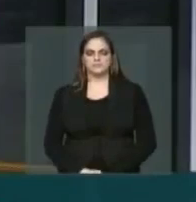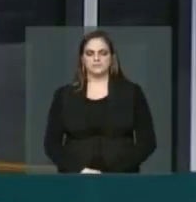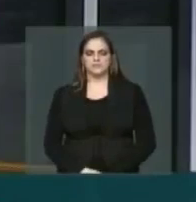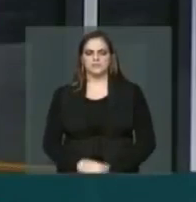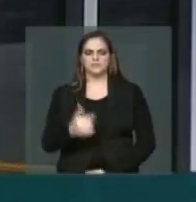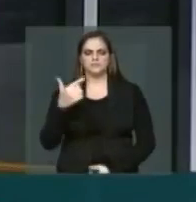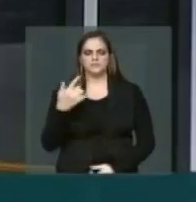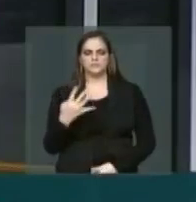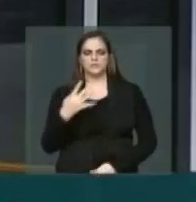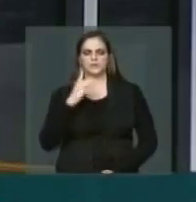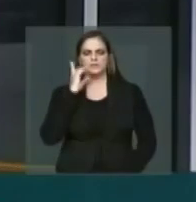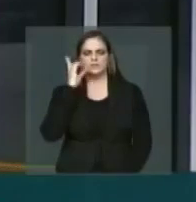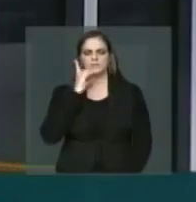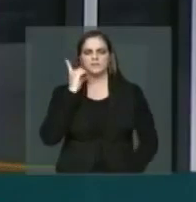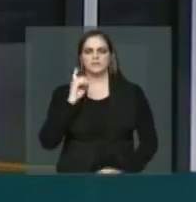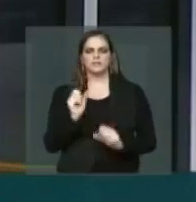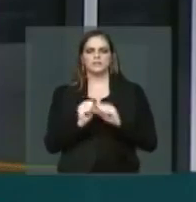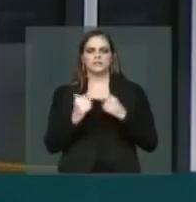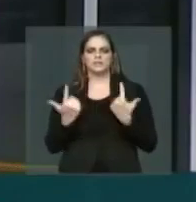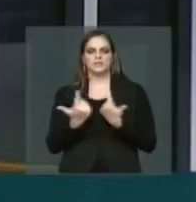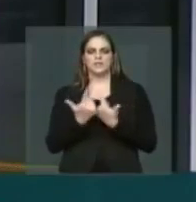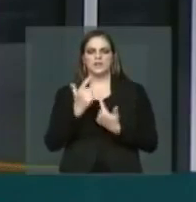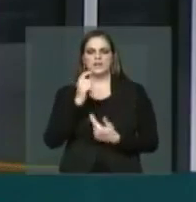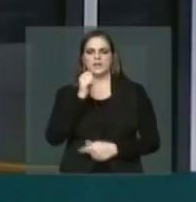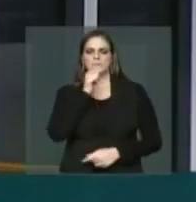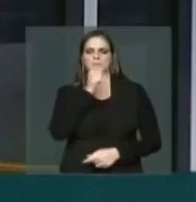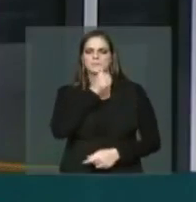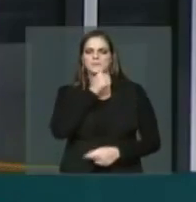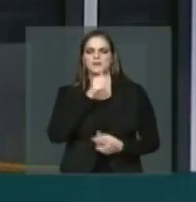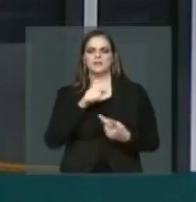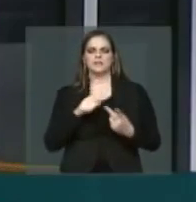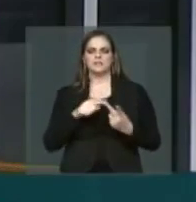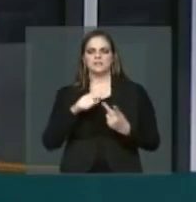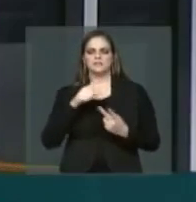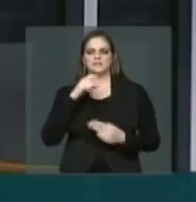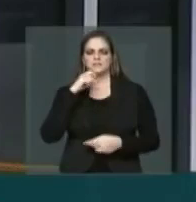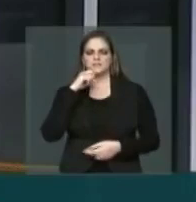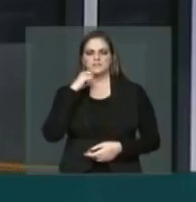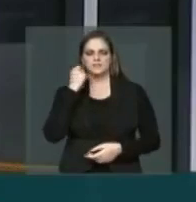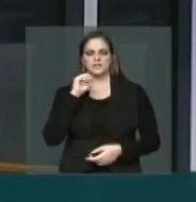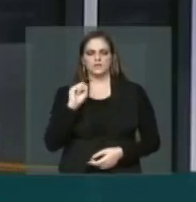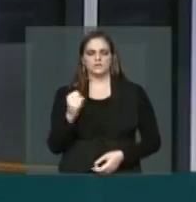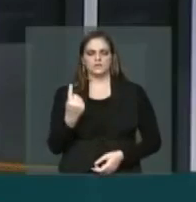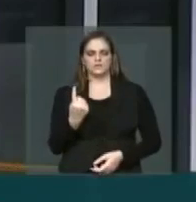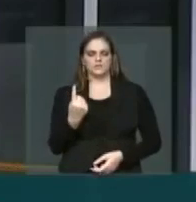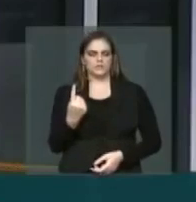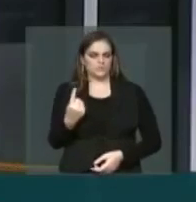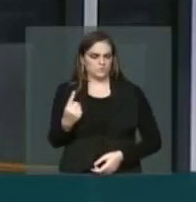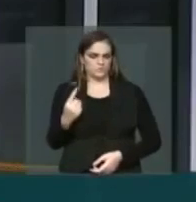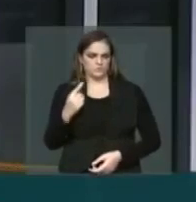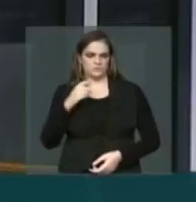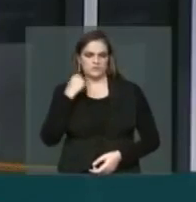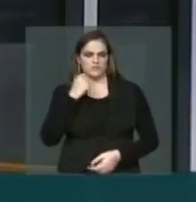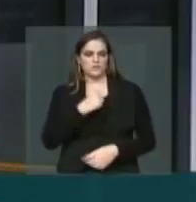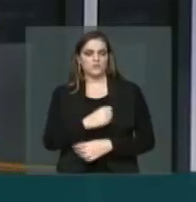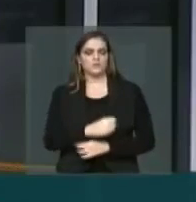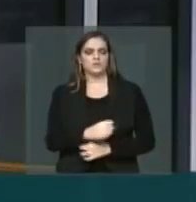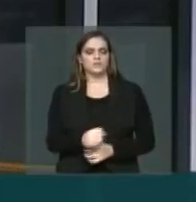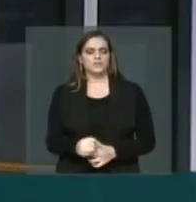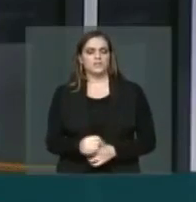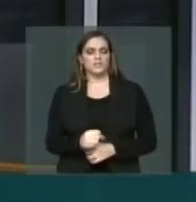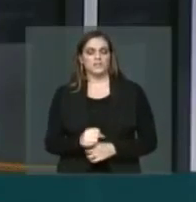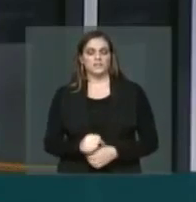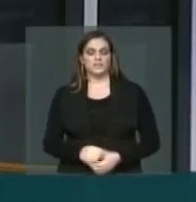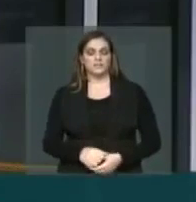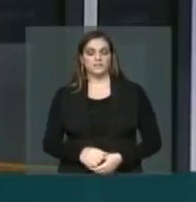24 deputados na Assembleia Legislativa do Amapá, no Senado para 81 senadores,